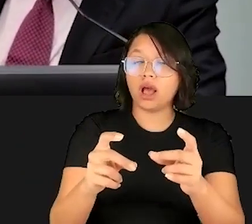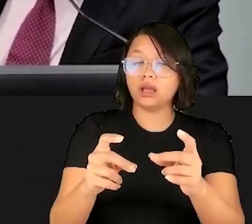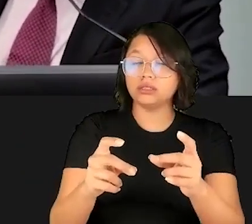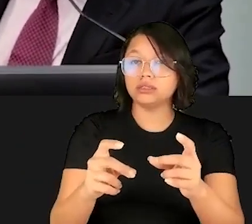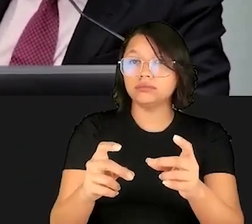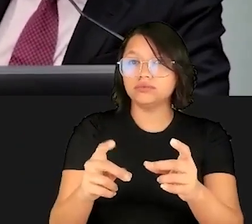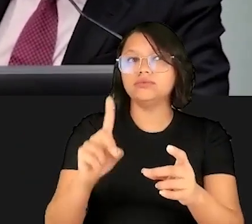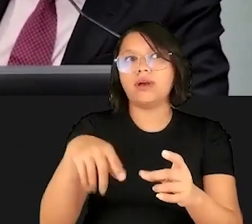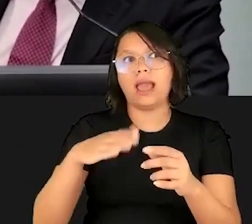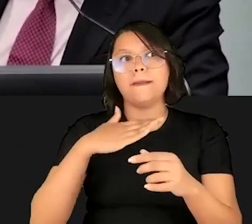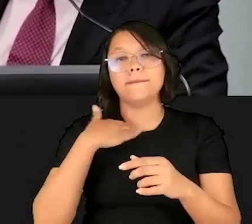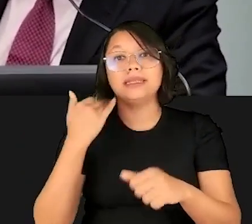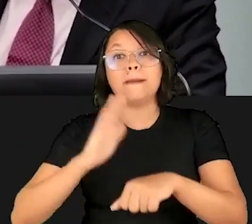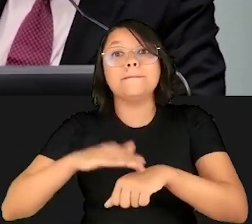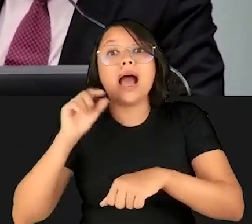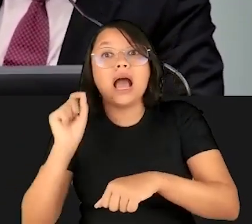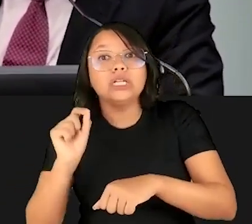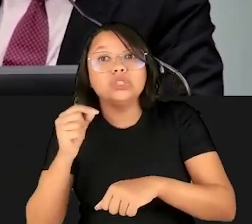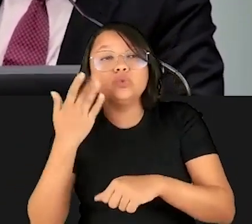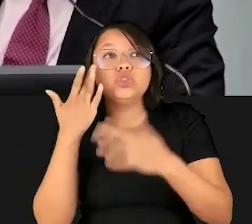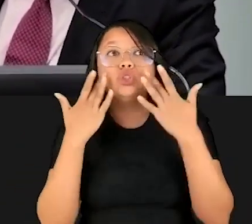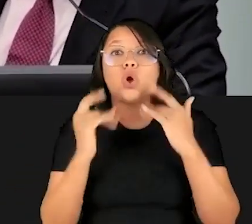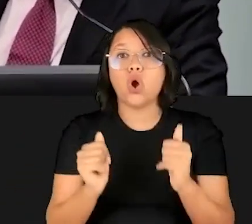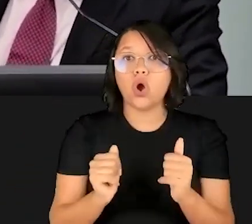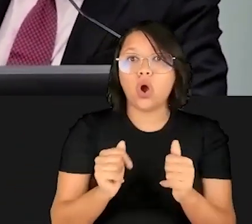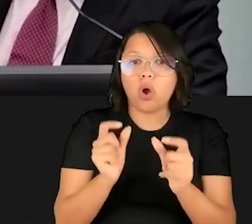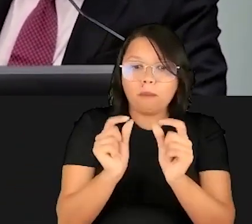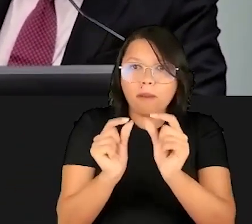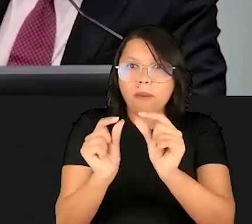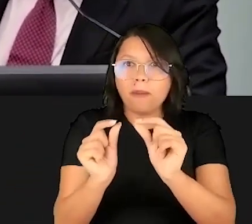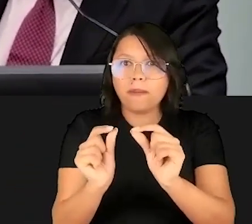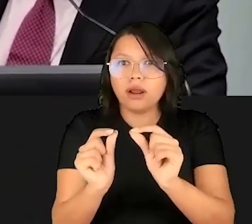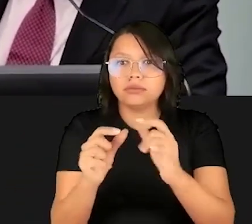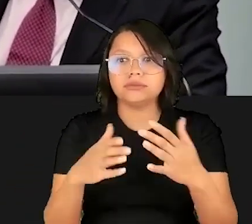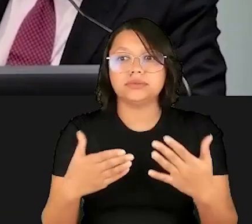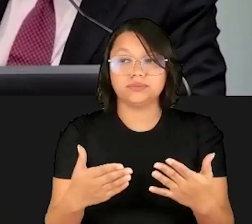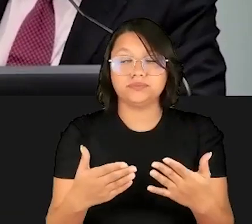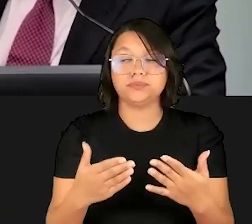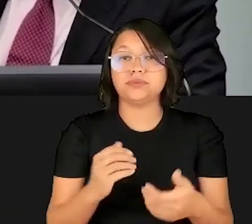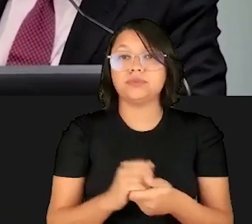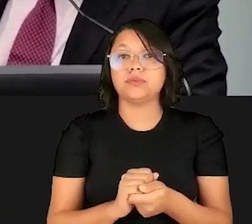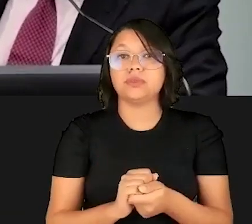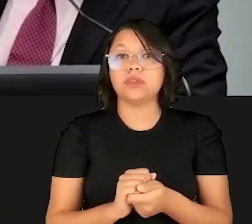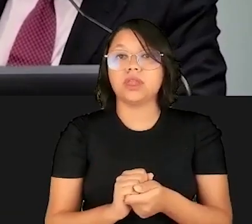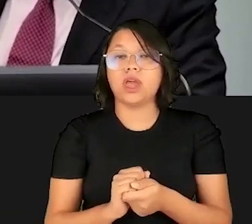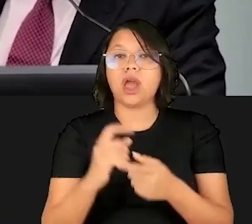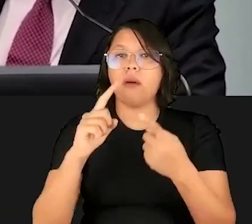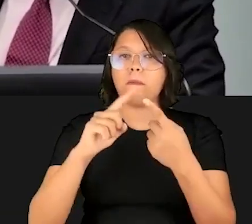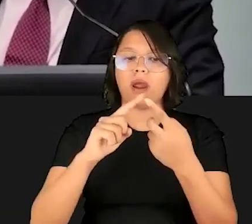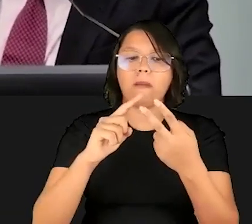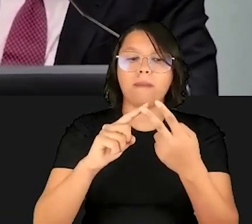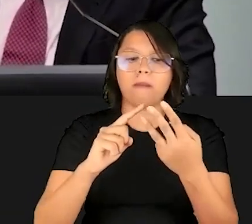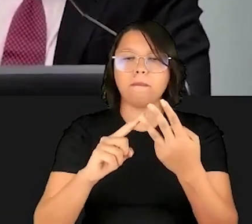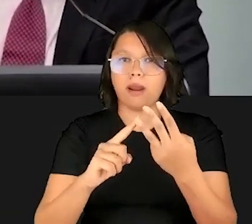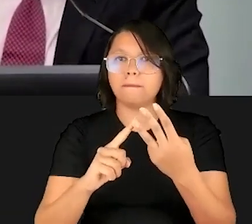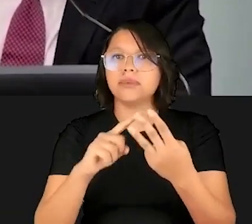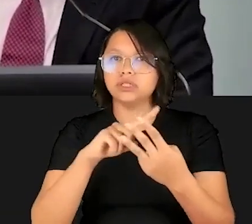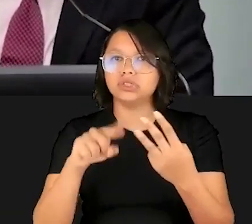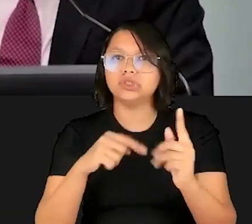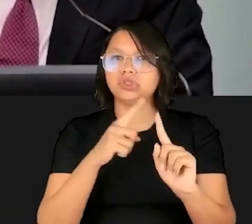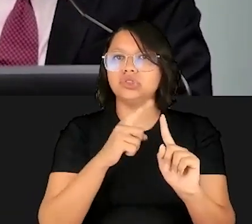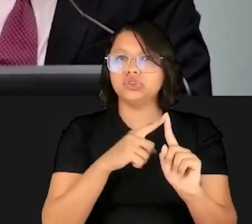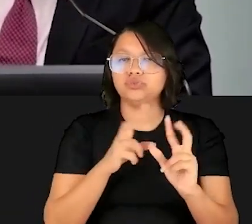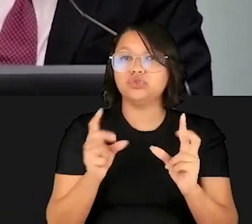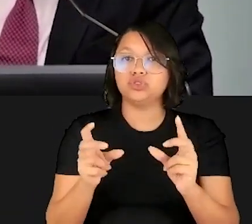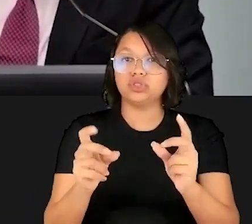normais. E deu certo, até certo ponto. Então, linfomas, leucemias, câncer de testículo podem até ser